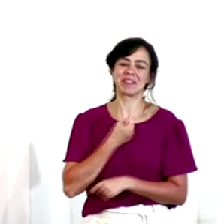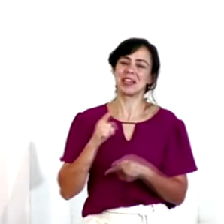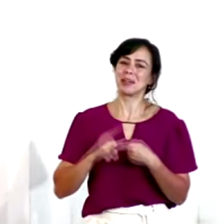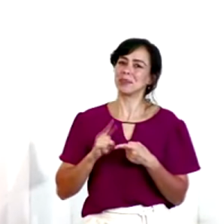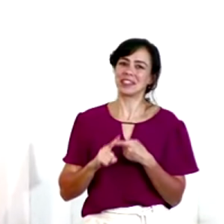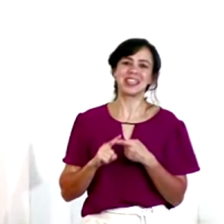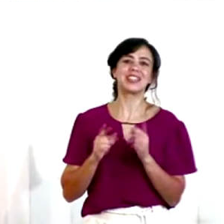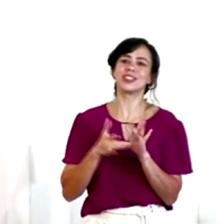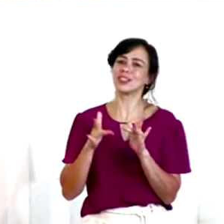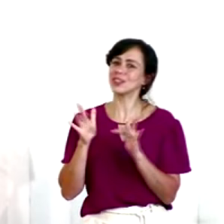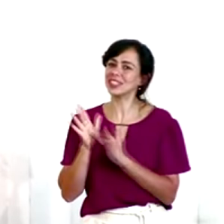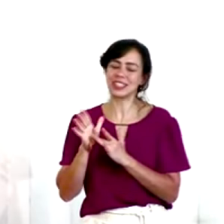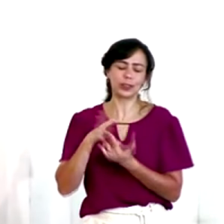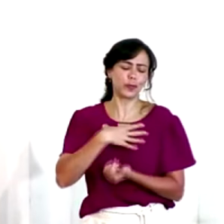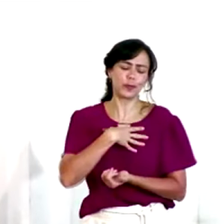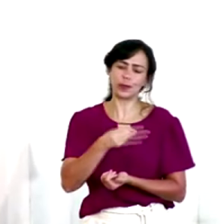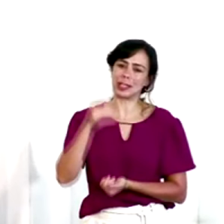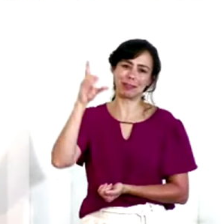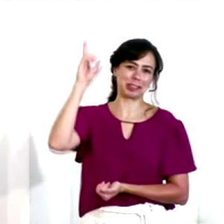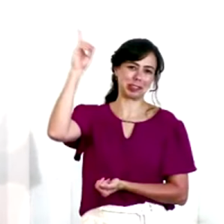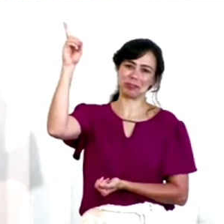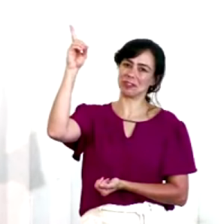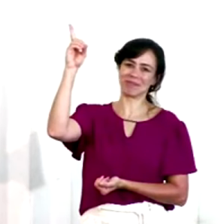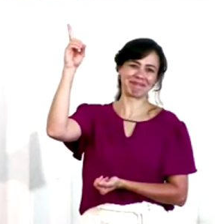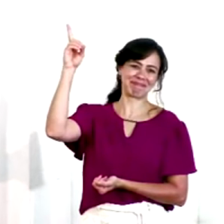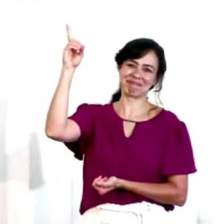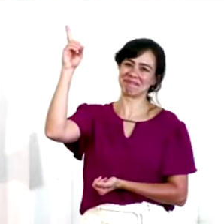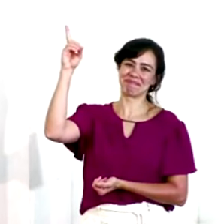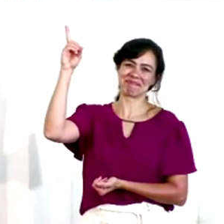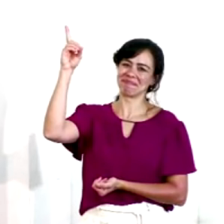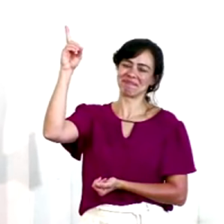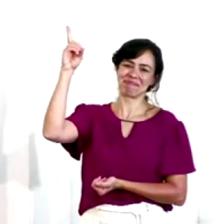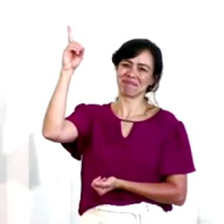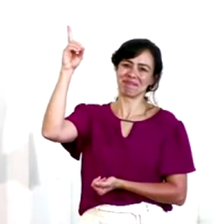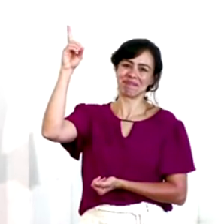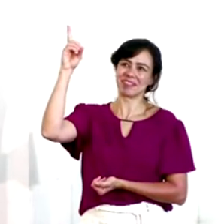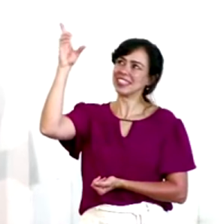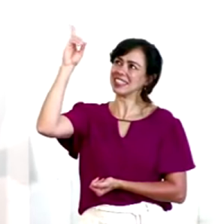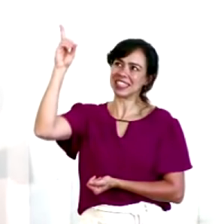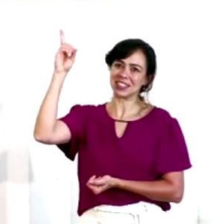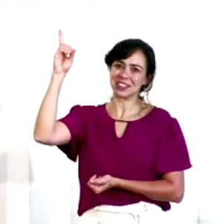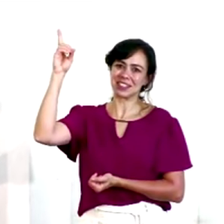é que é o Filho de Deus, enviado ao mundo para restaurar